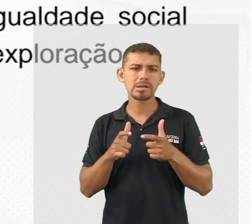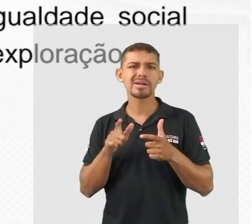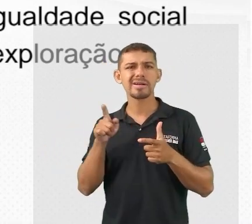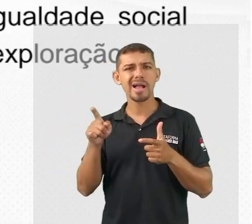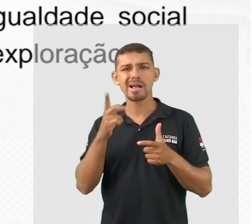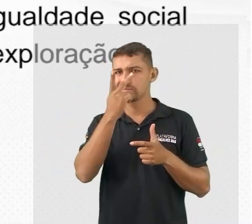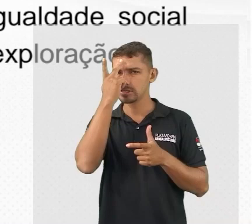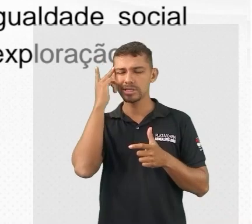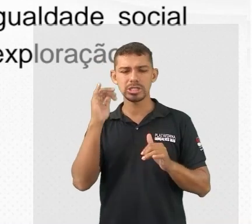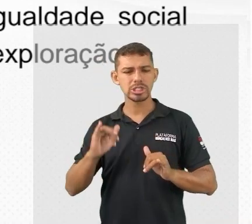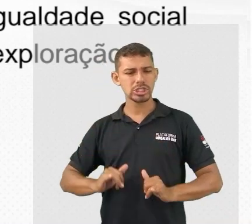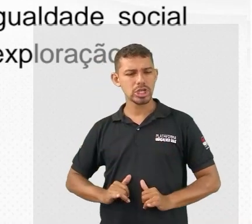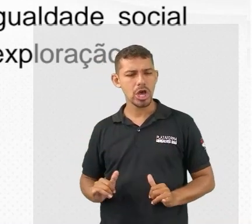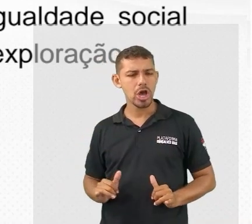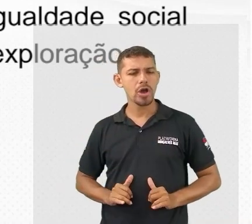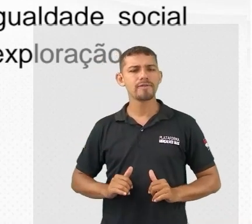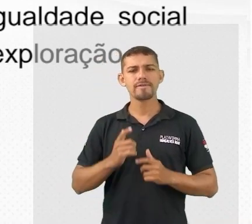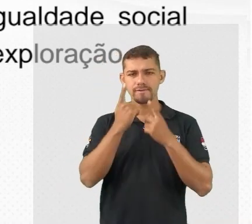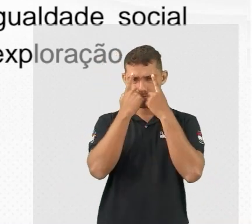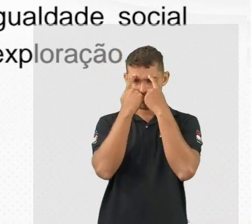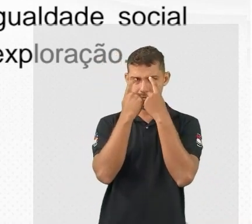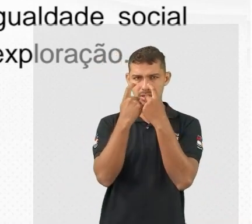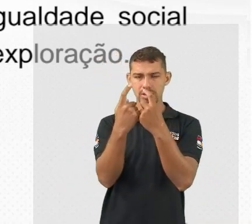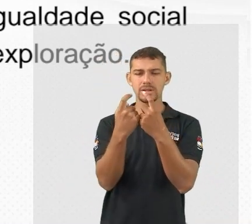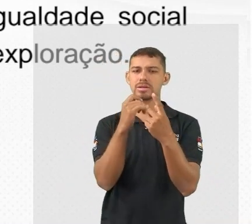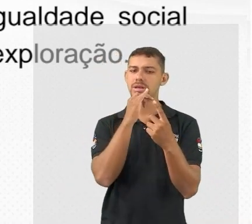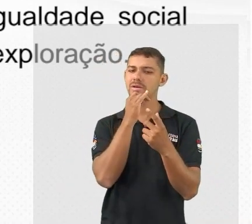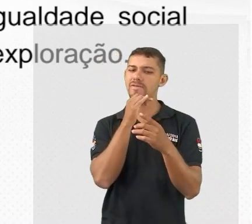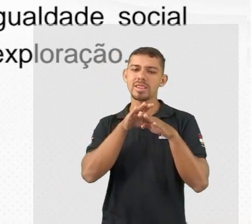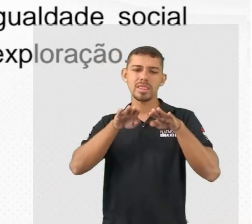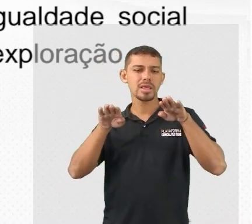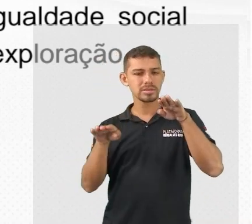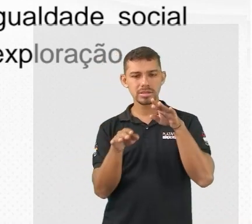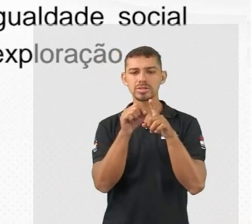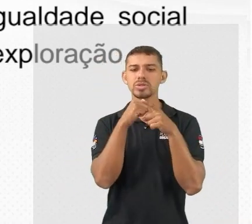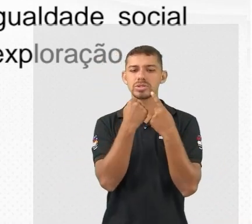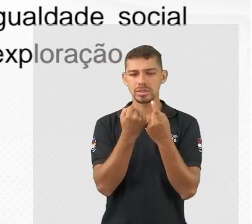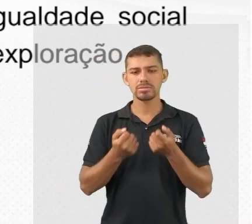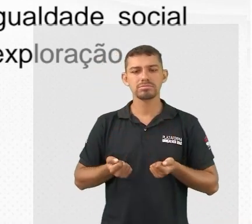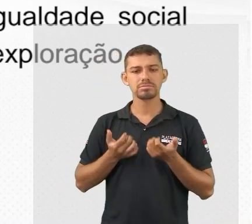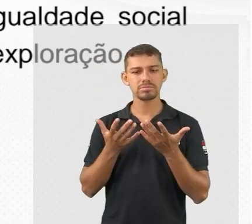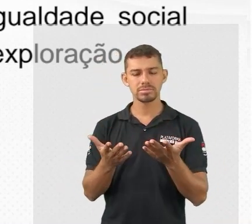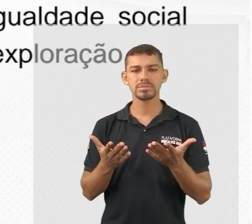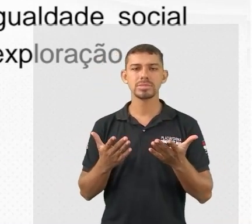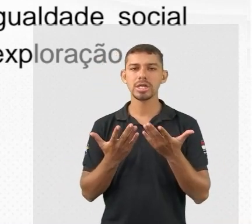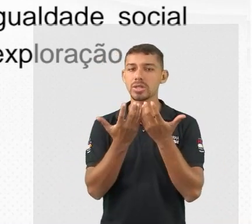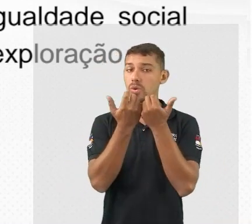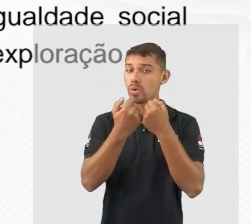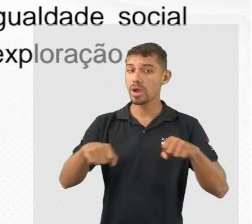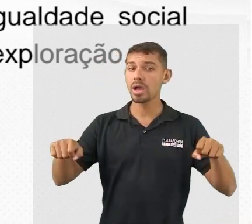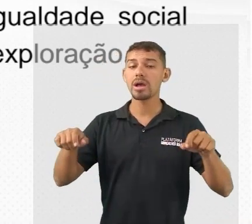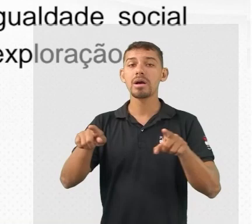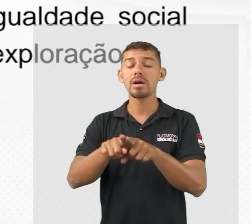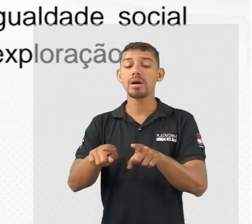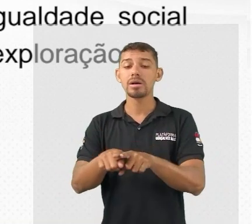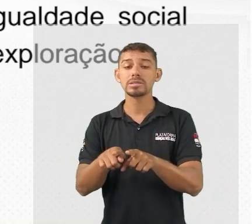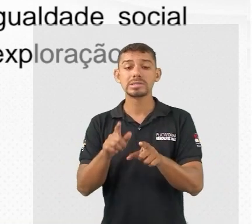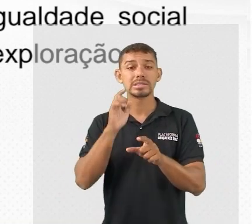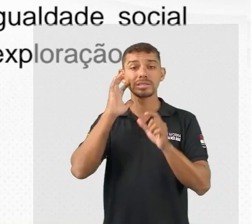as pessoas sofrem violência e onde a desigualdade social é reproduzida, eu estou quebrando essa